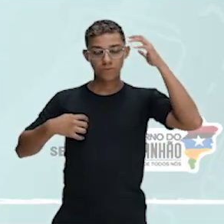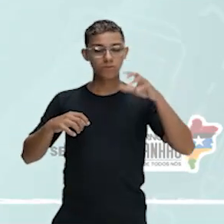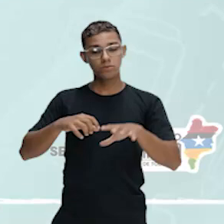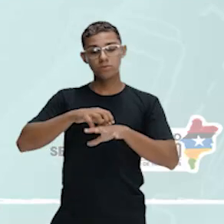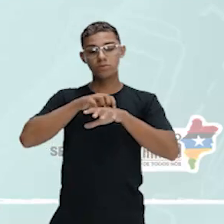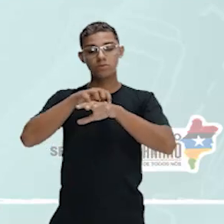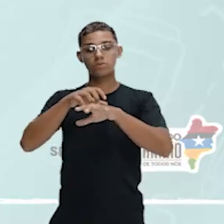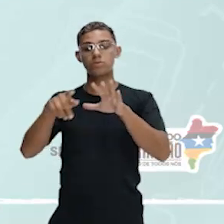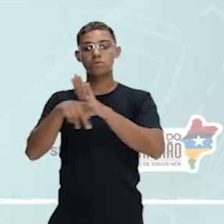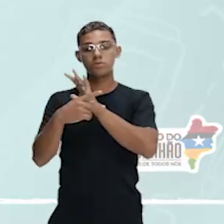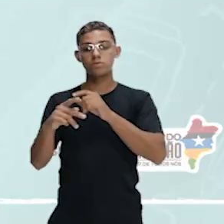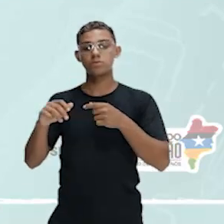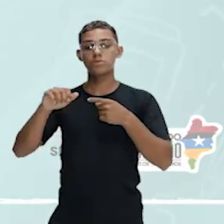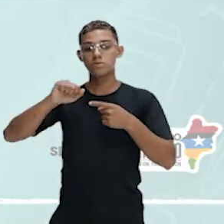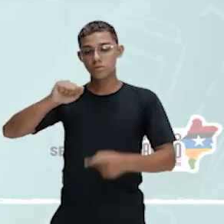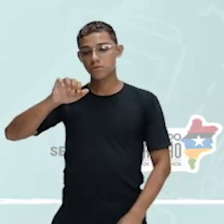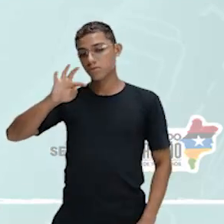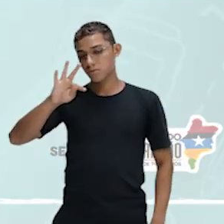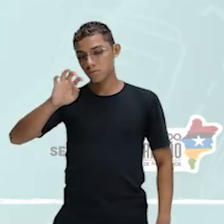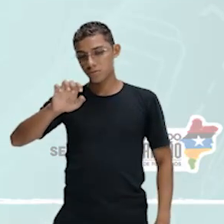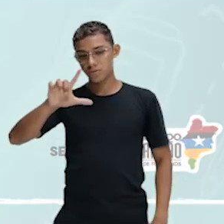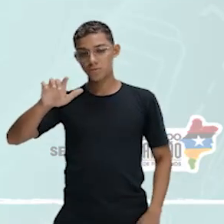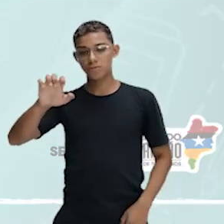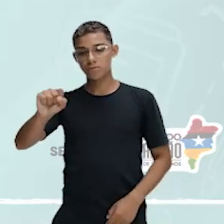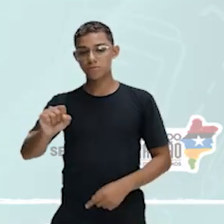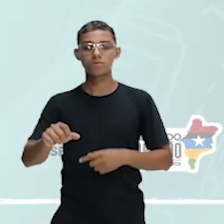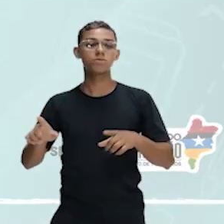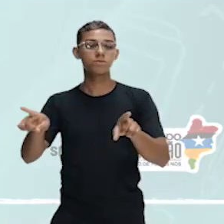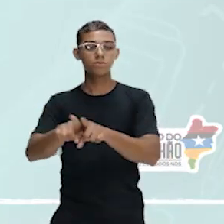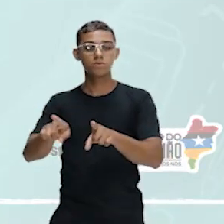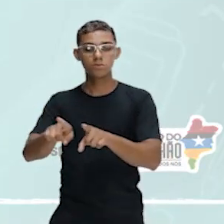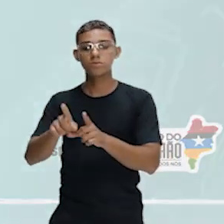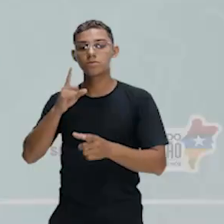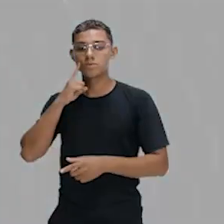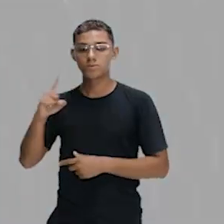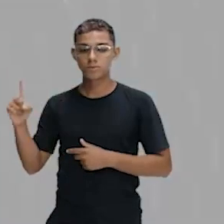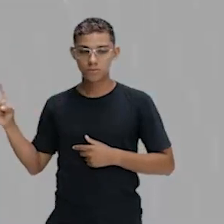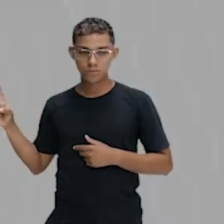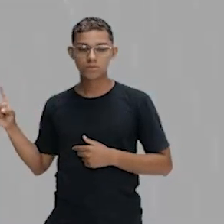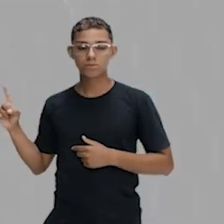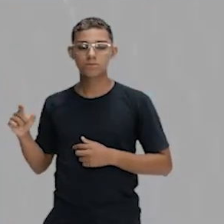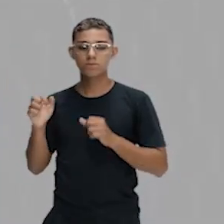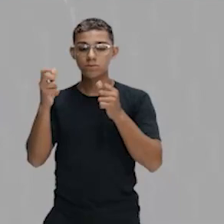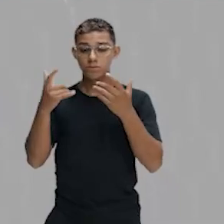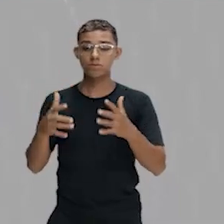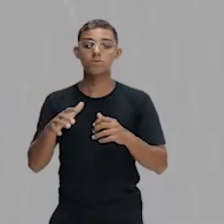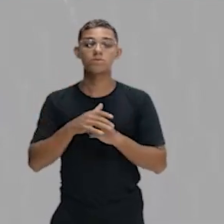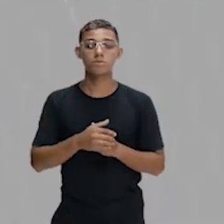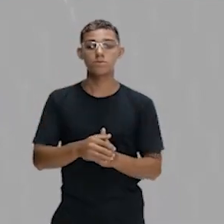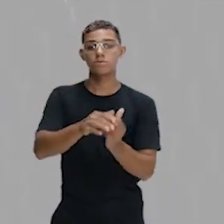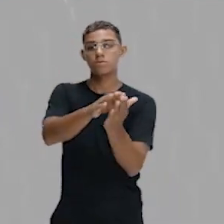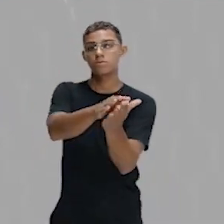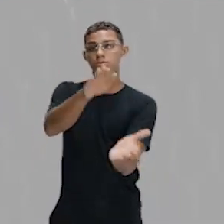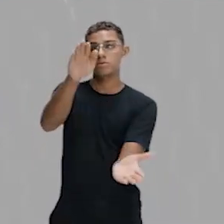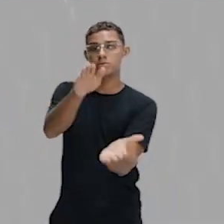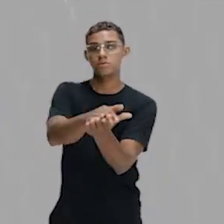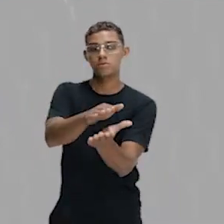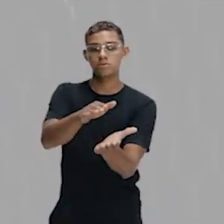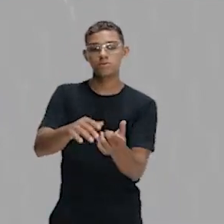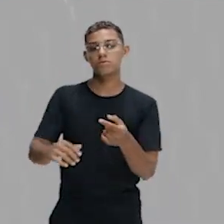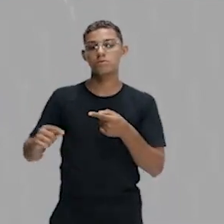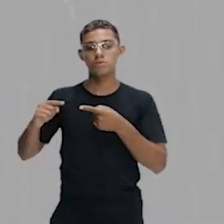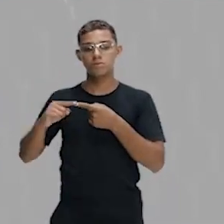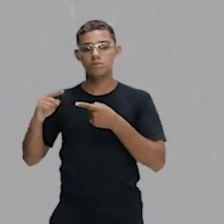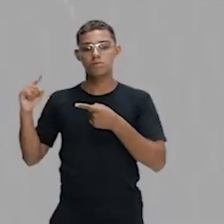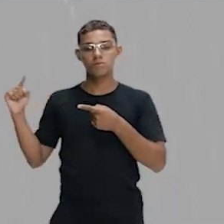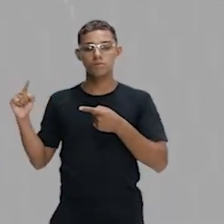gênero Ateles. Ok? Nós temos o exemplo do macaco-aranha, que eu já mencionei para vocês, e o jacaré-açu,